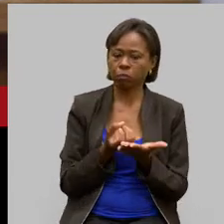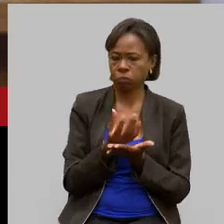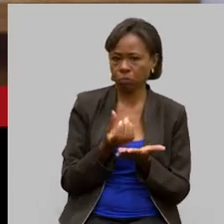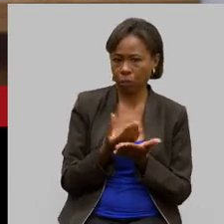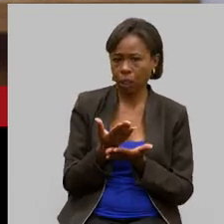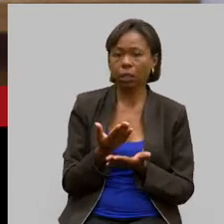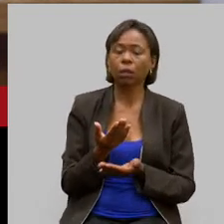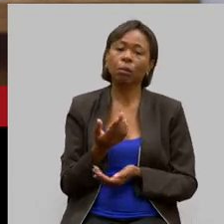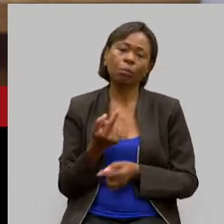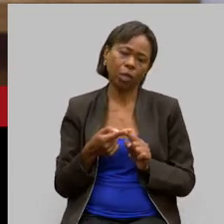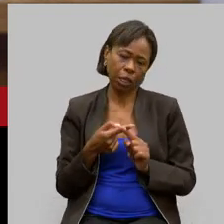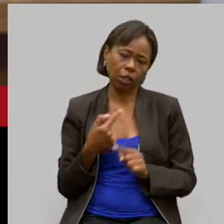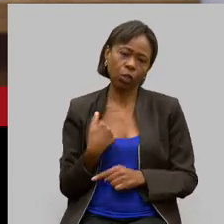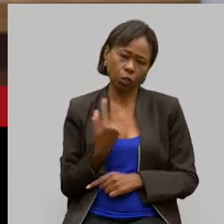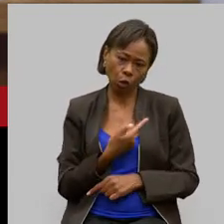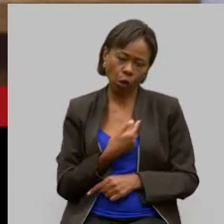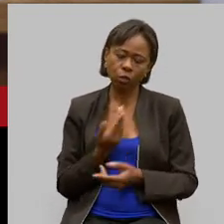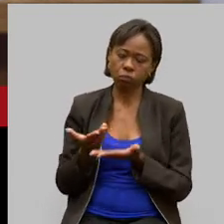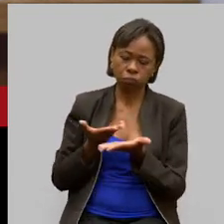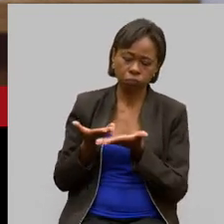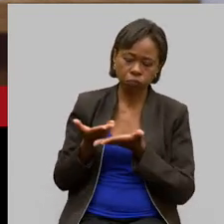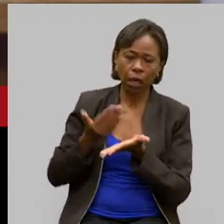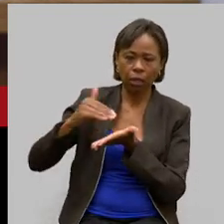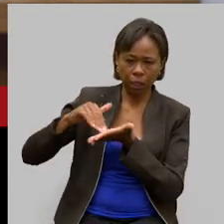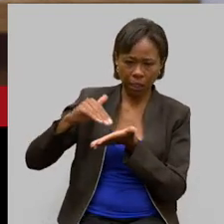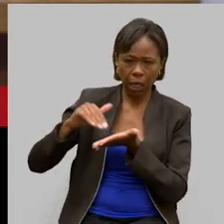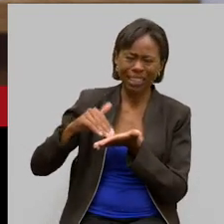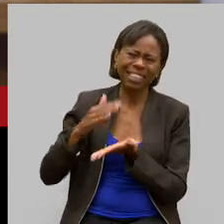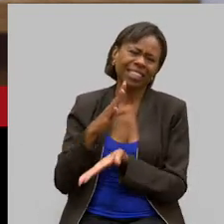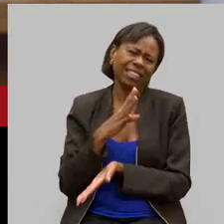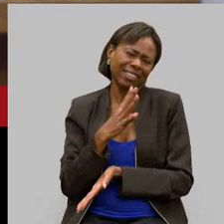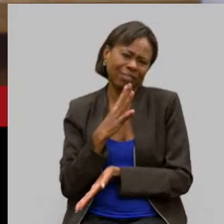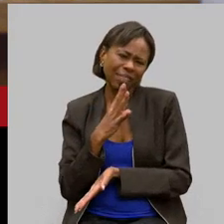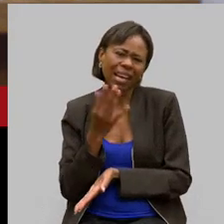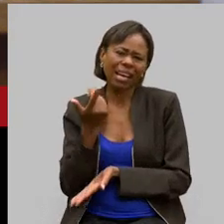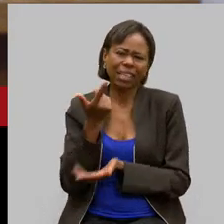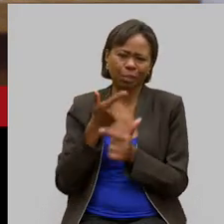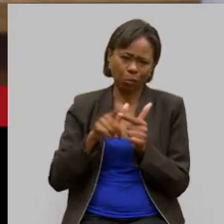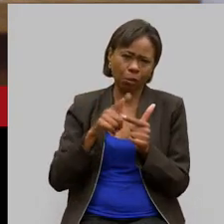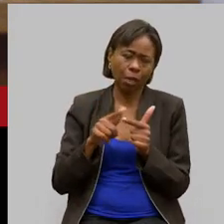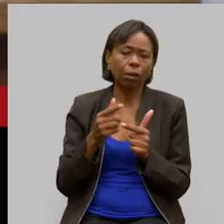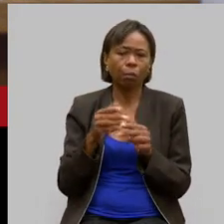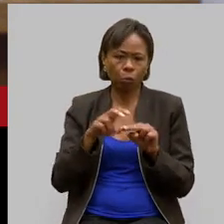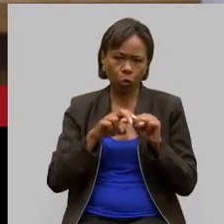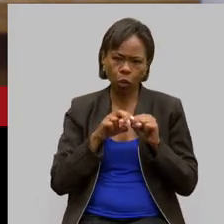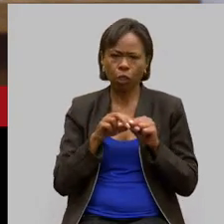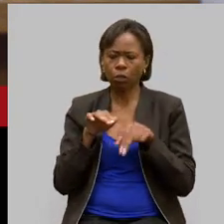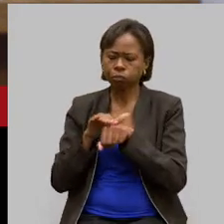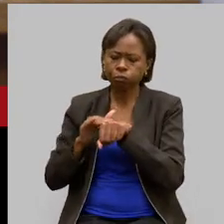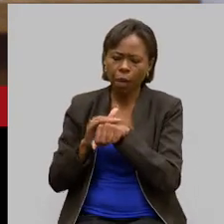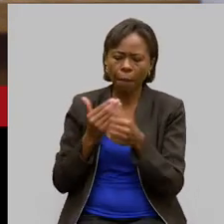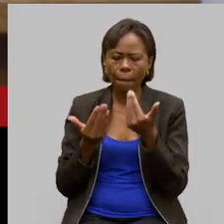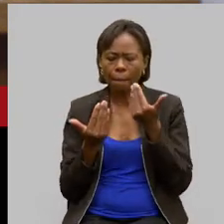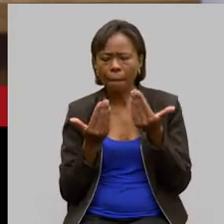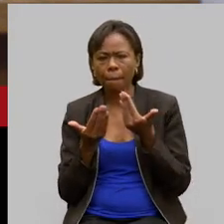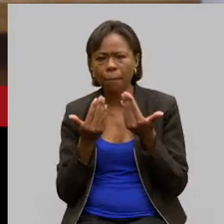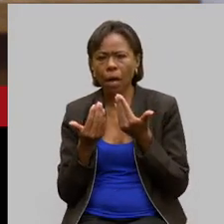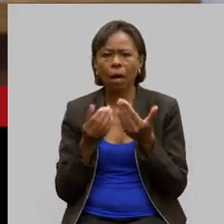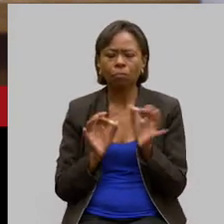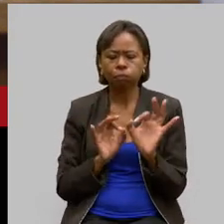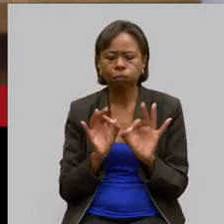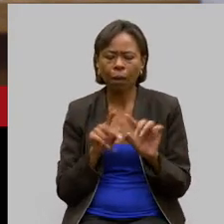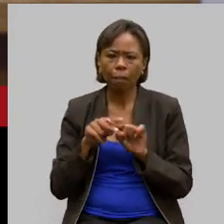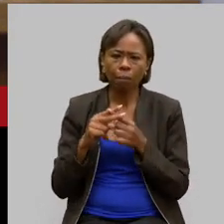secretaria também a gente sabe dos problemas e vamos enfrentando e vamos articulando e conversando para melhorarmos a